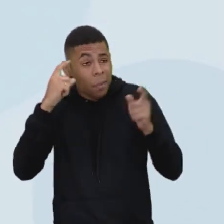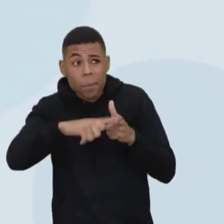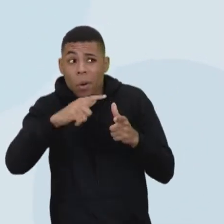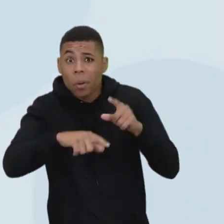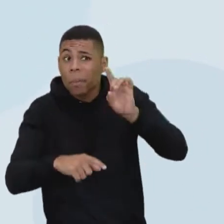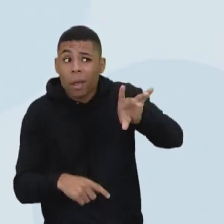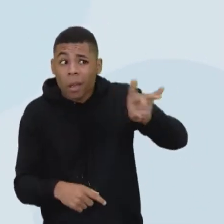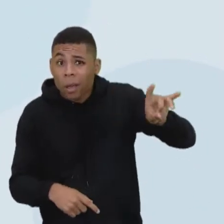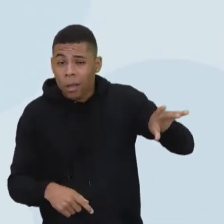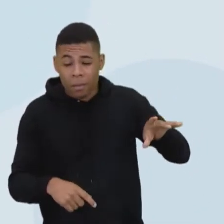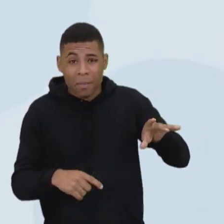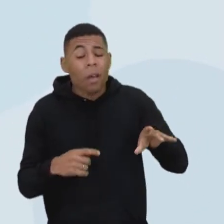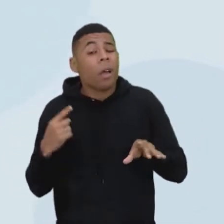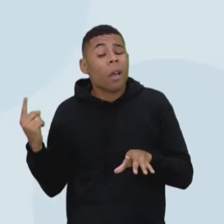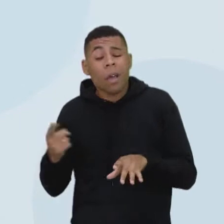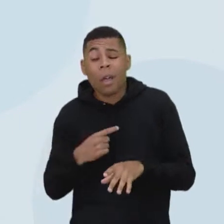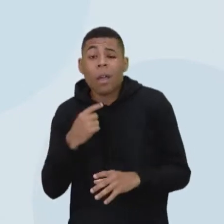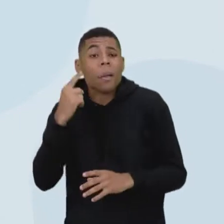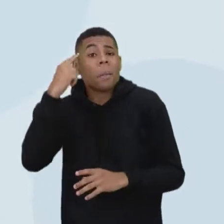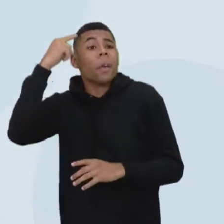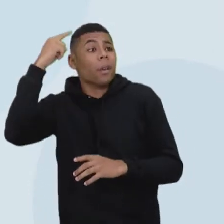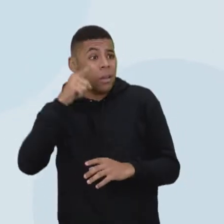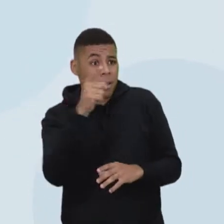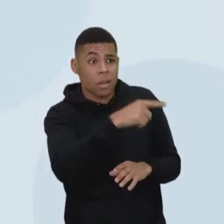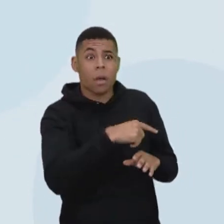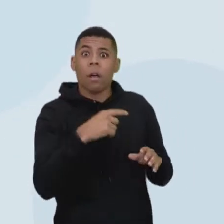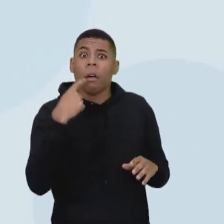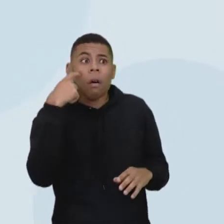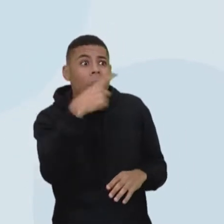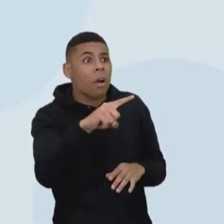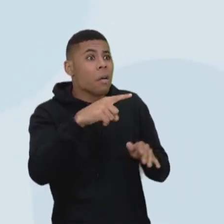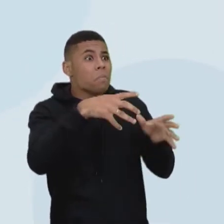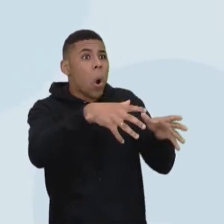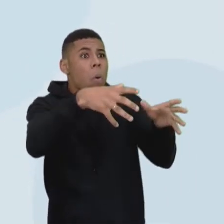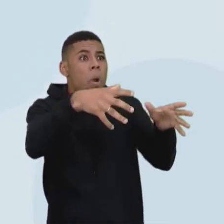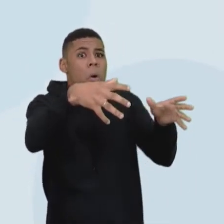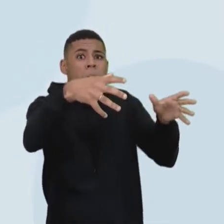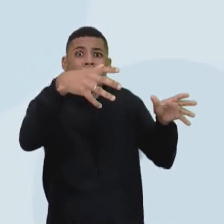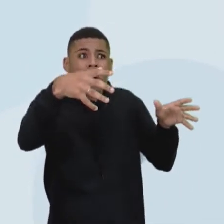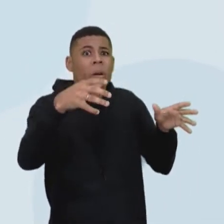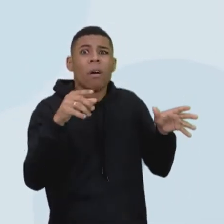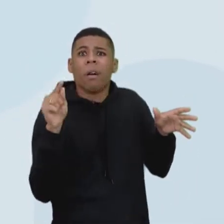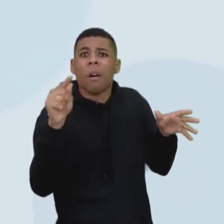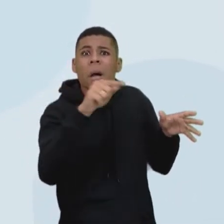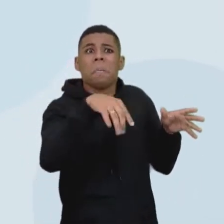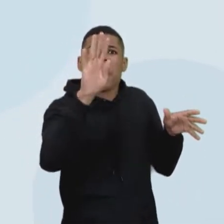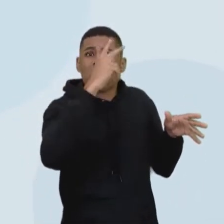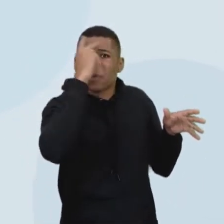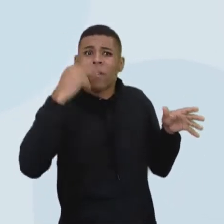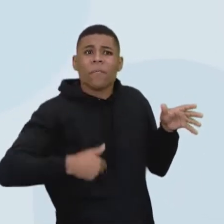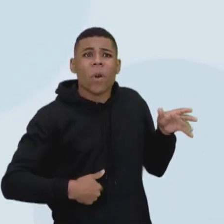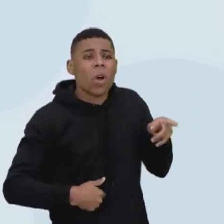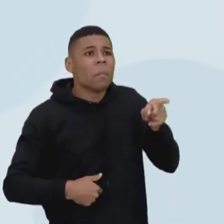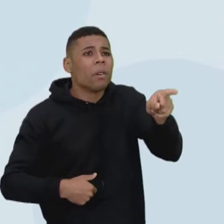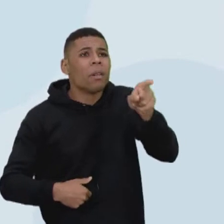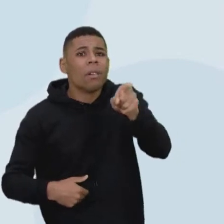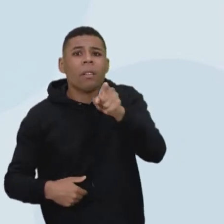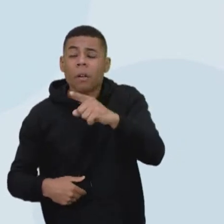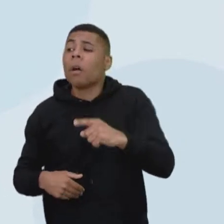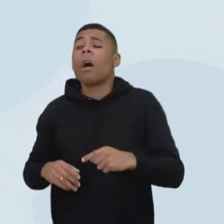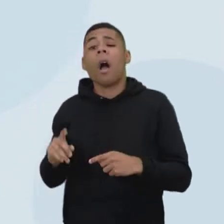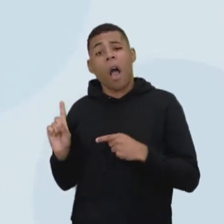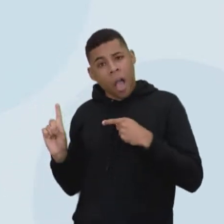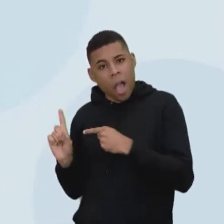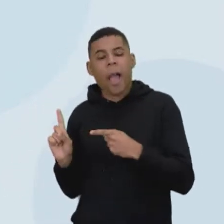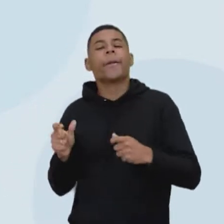particular, com o crescente aumento da população e aumento da pobreza e da fome, Thomas Malthus expôs a sua teoria,